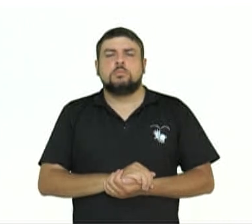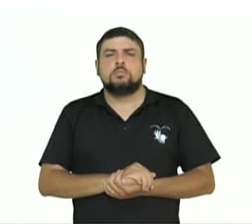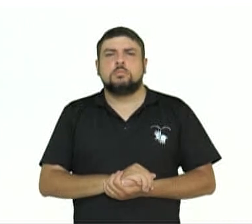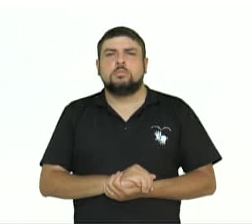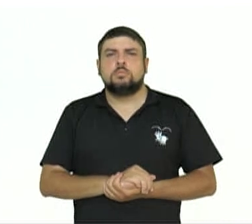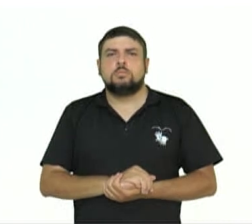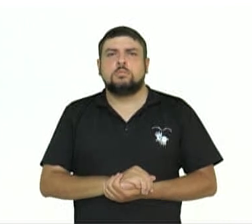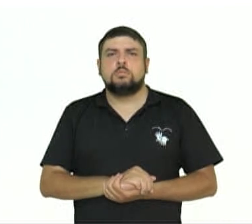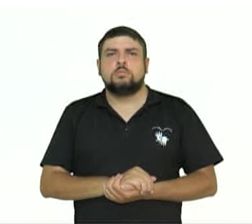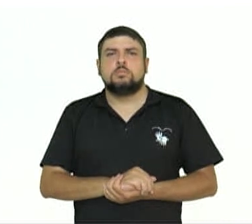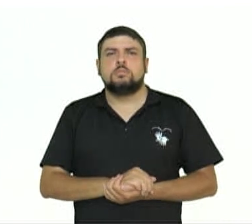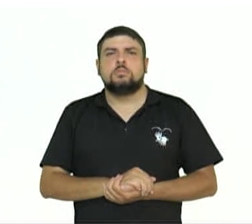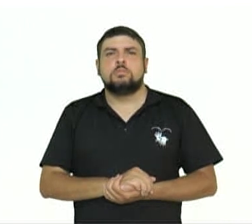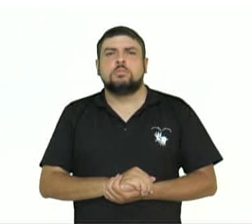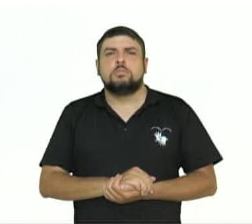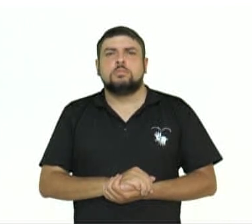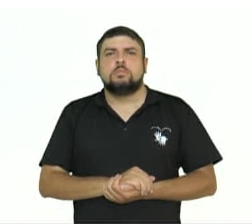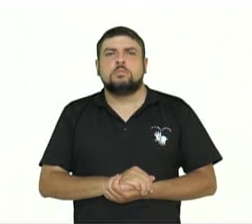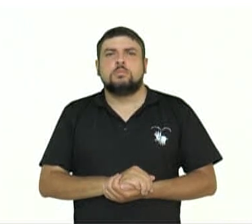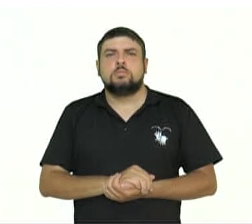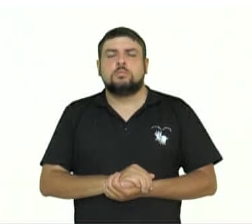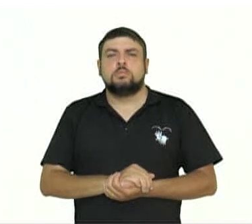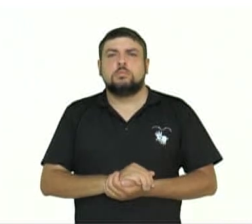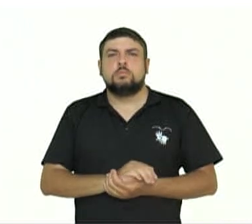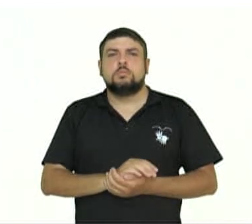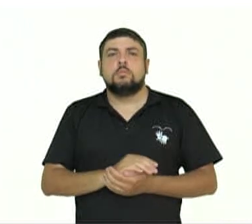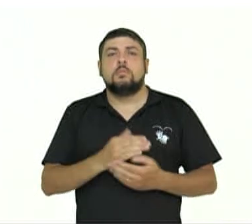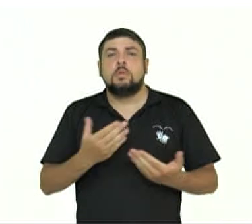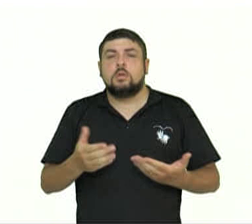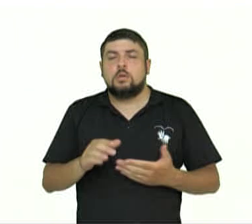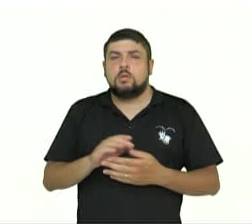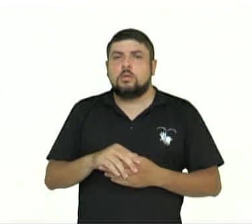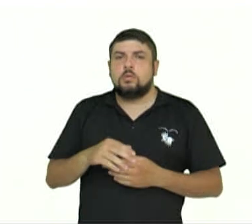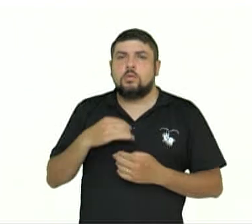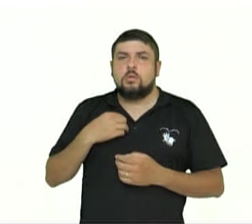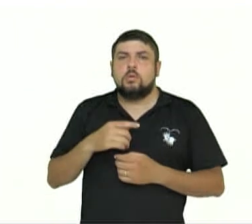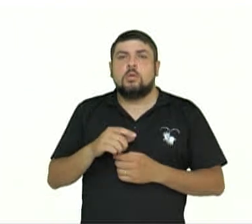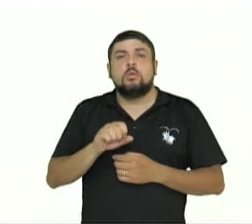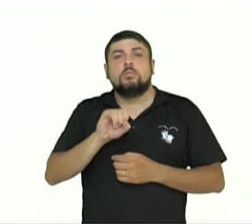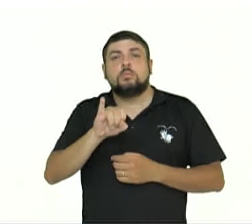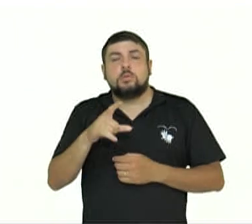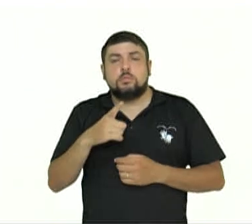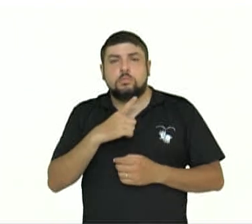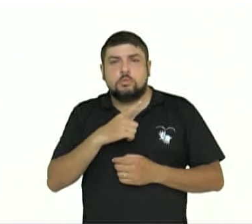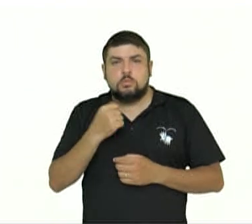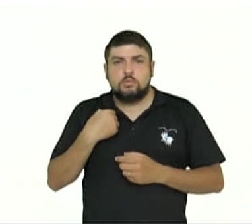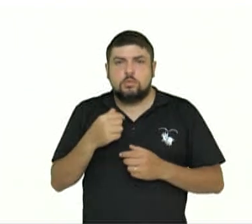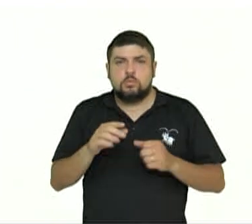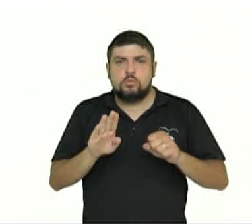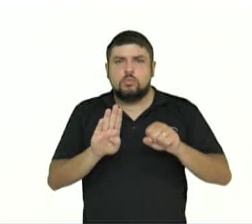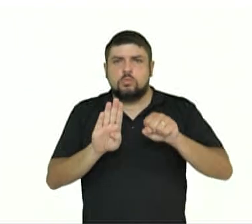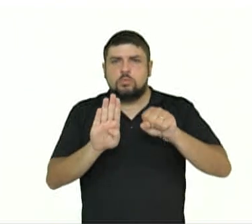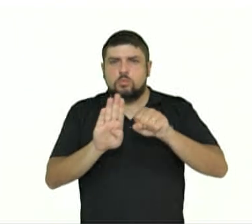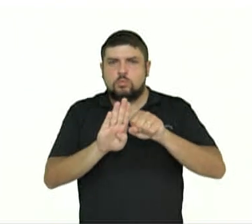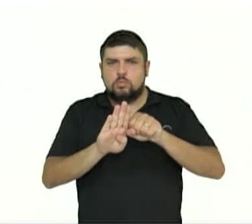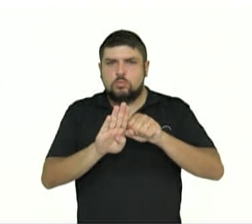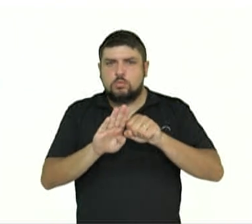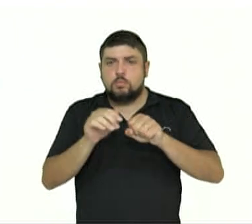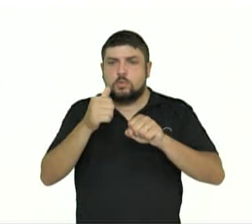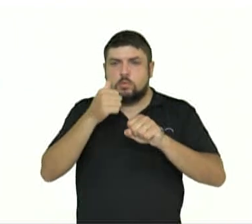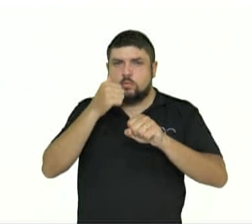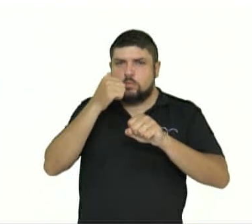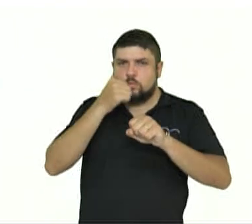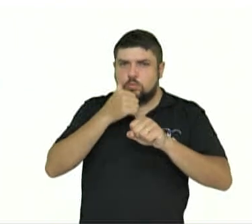e número. Então, se ali nós temos aí um substantivo que está no feminino,